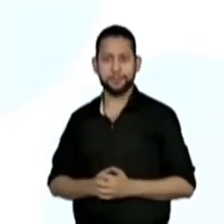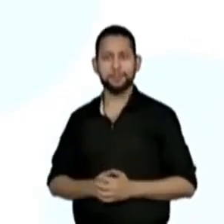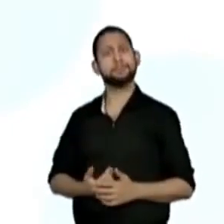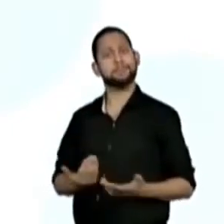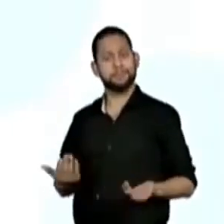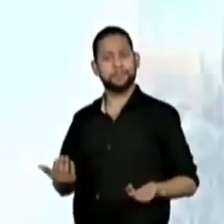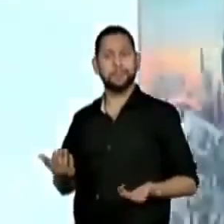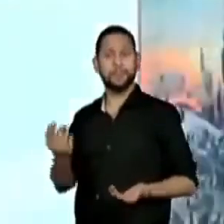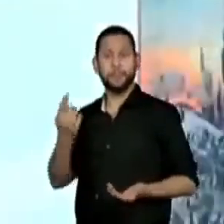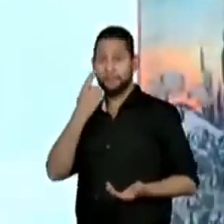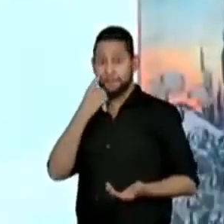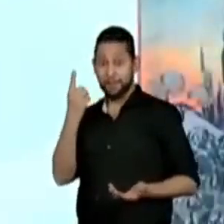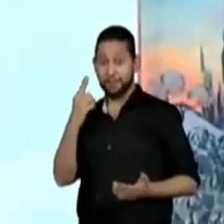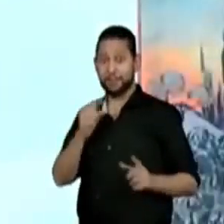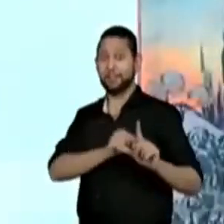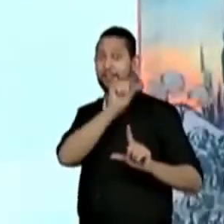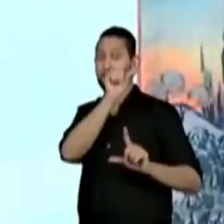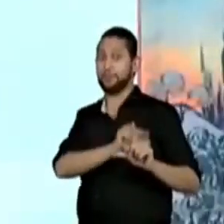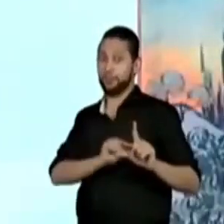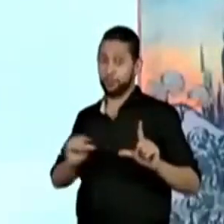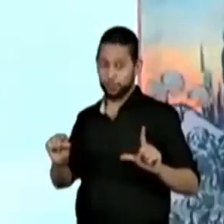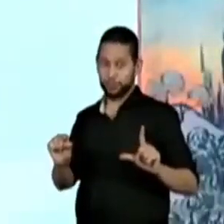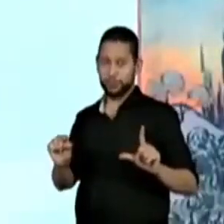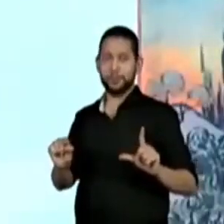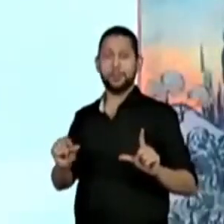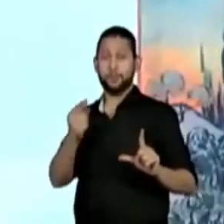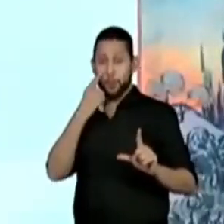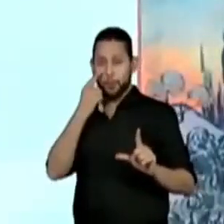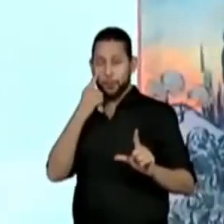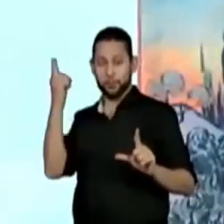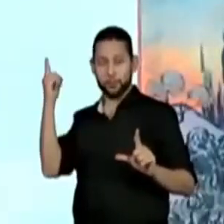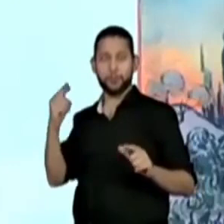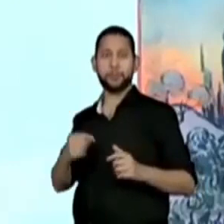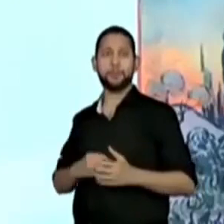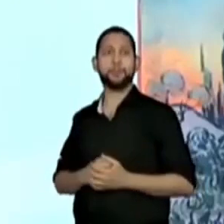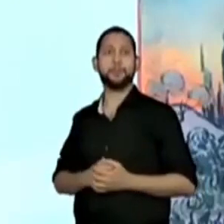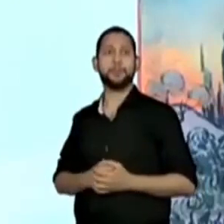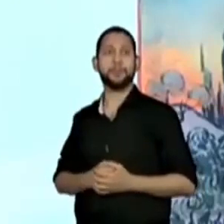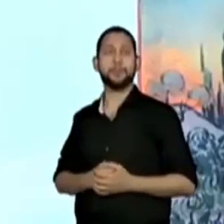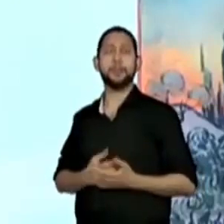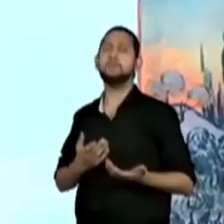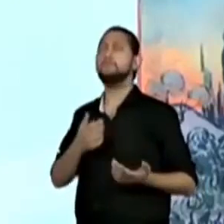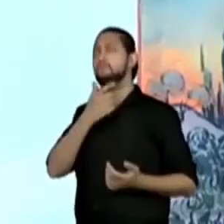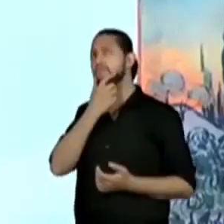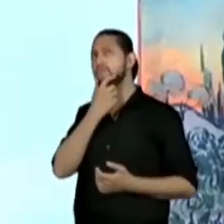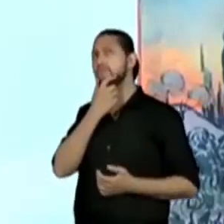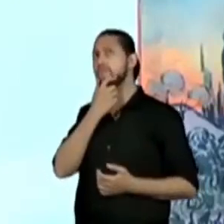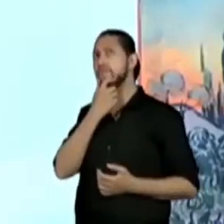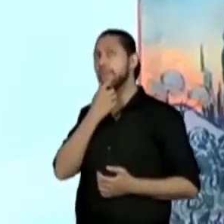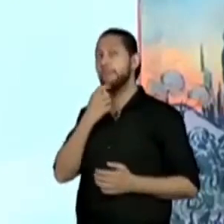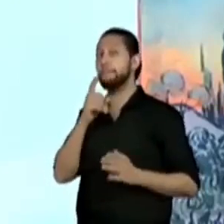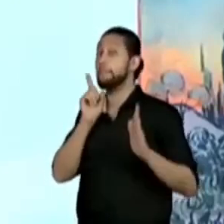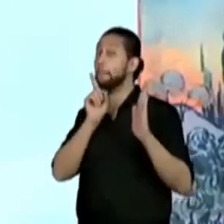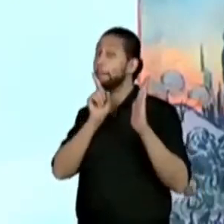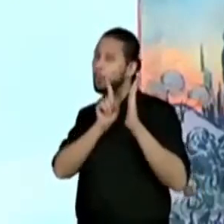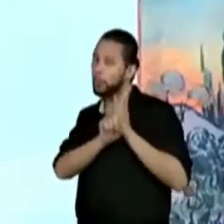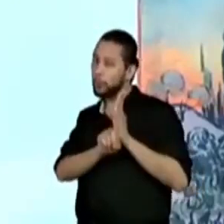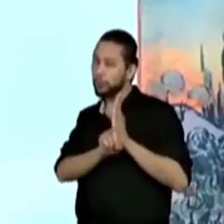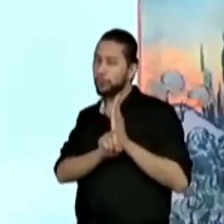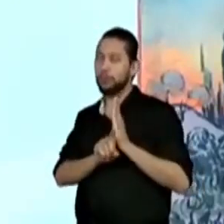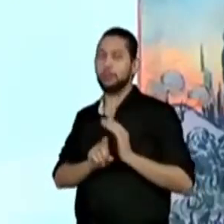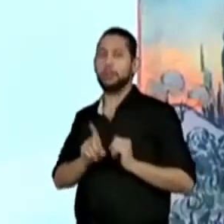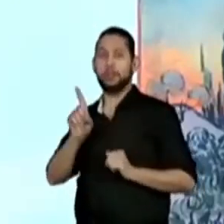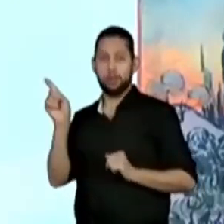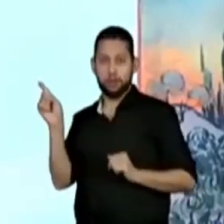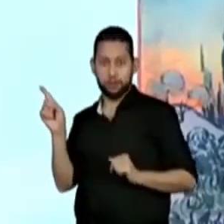baseando aqui ó nas medidas olhando aqui a medida e seria certo eu afirmar que